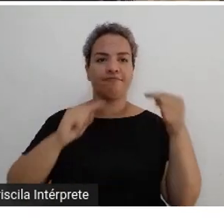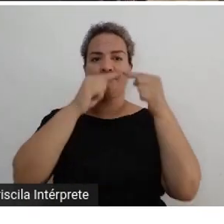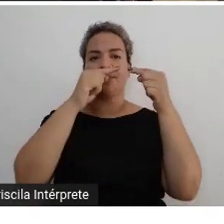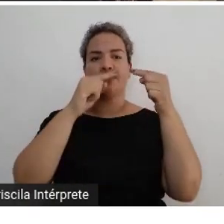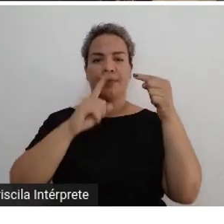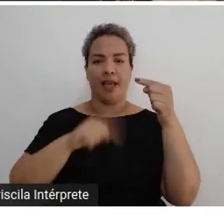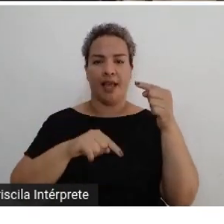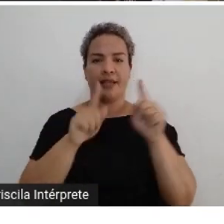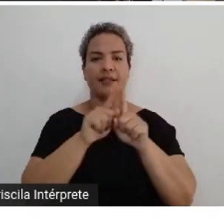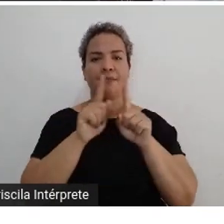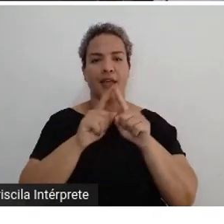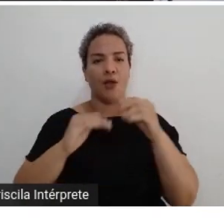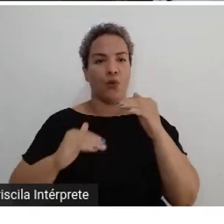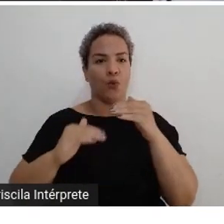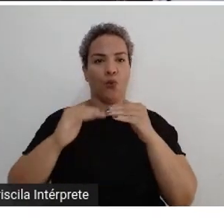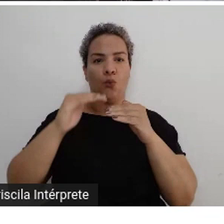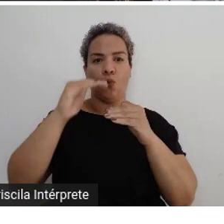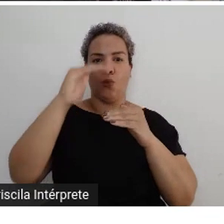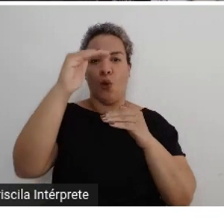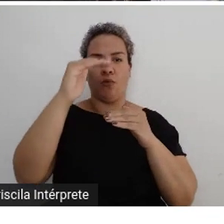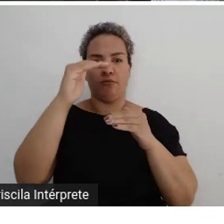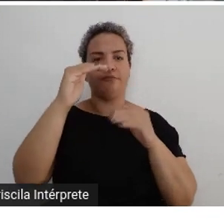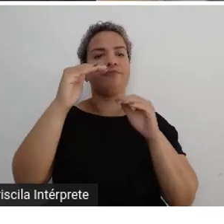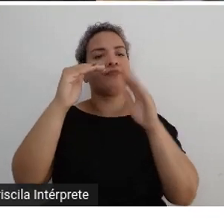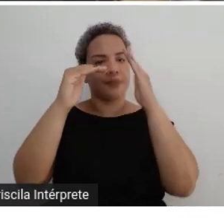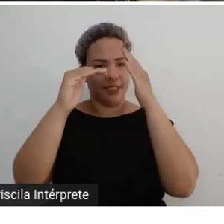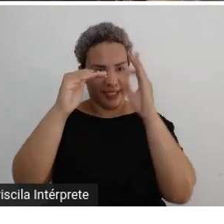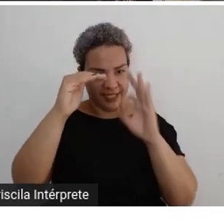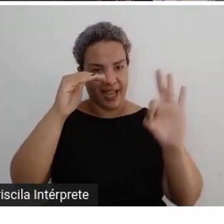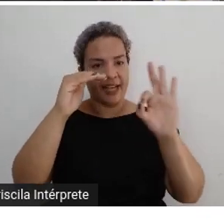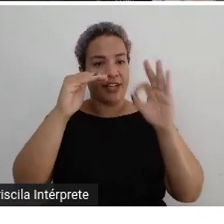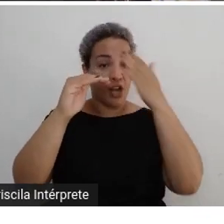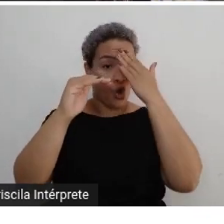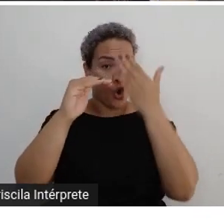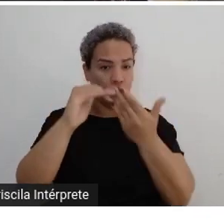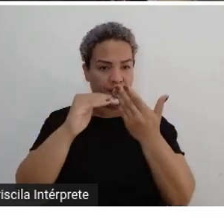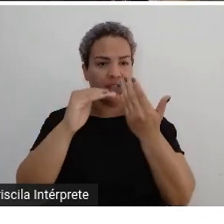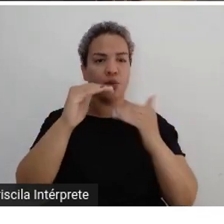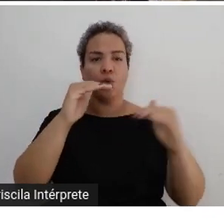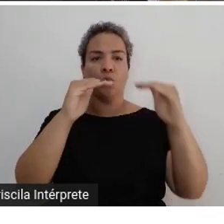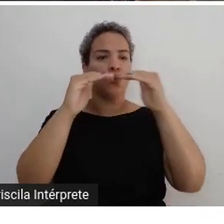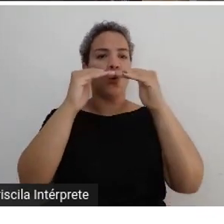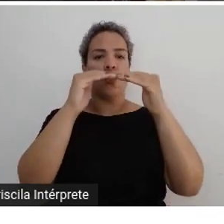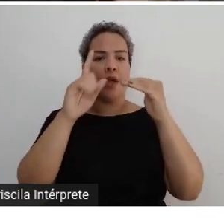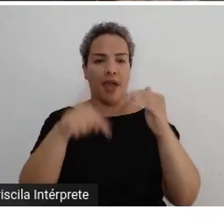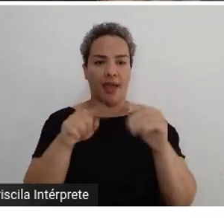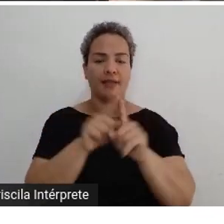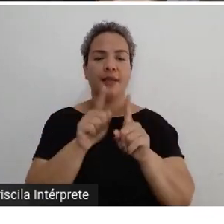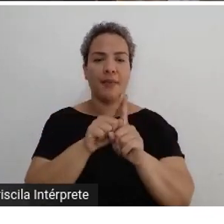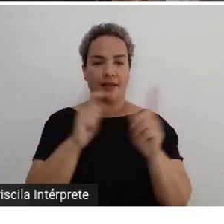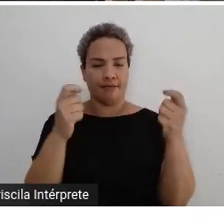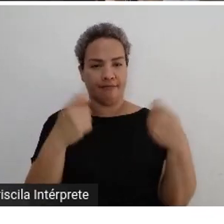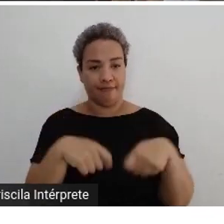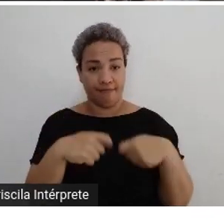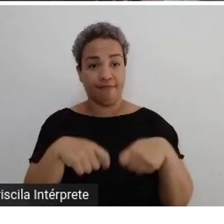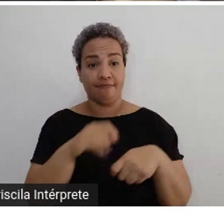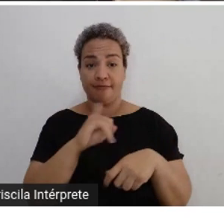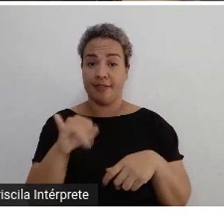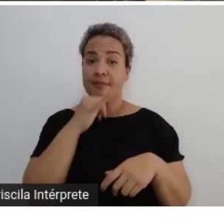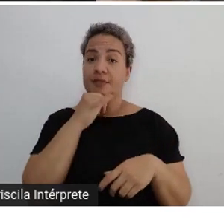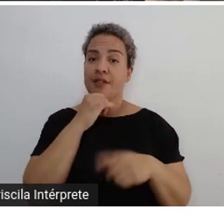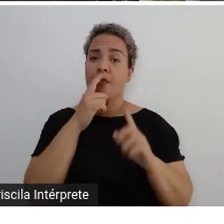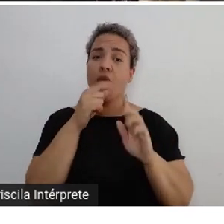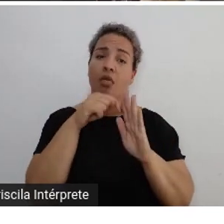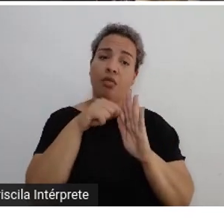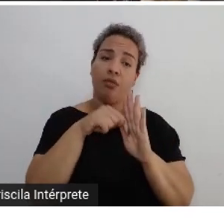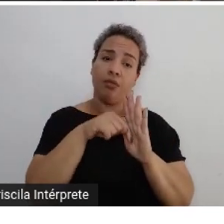ponto superior aqui, que é a alta assertividade e a alta confiança. Então, quanto mais à direita superior a sua intenção cair,